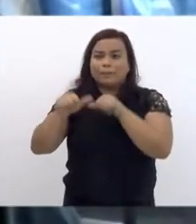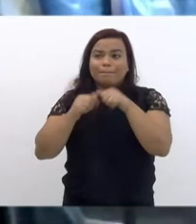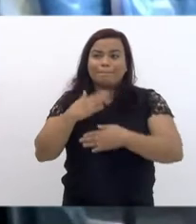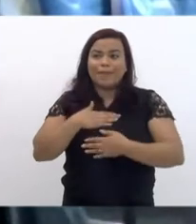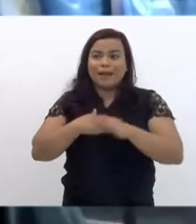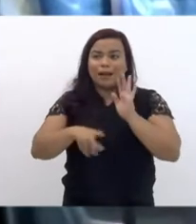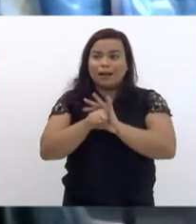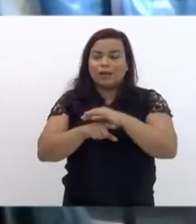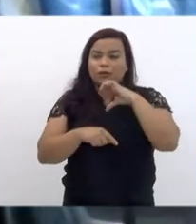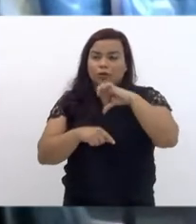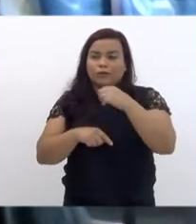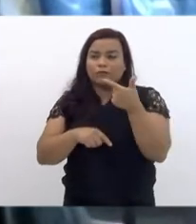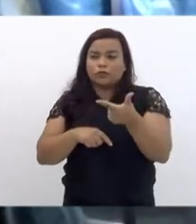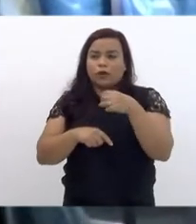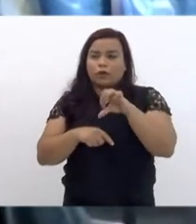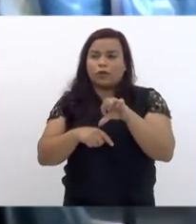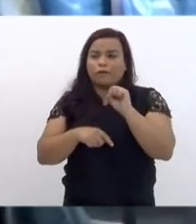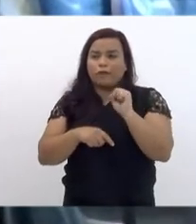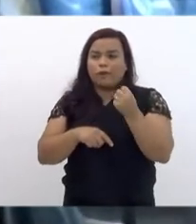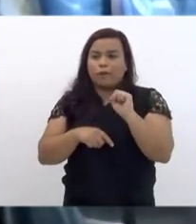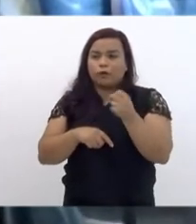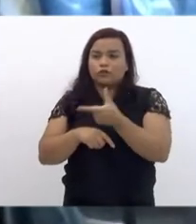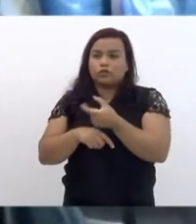2021. Então,